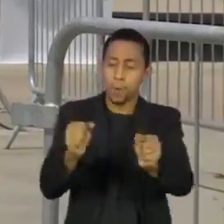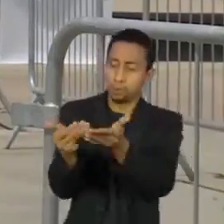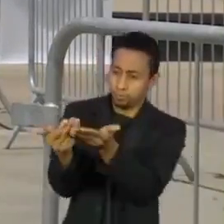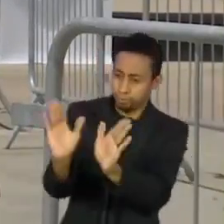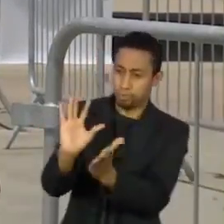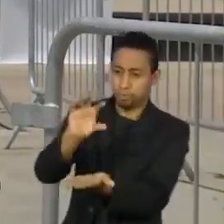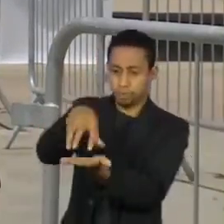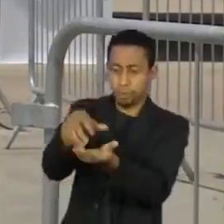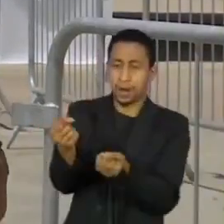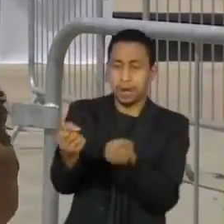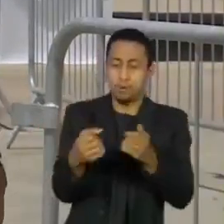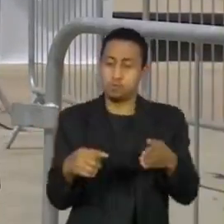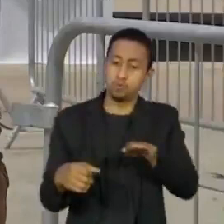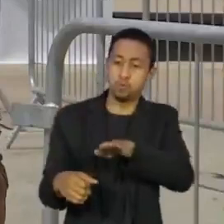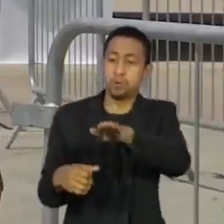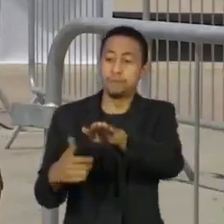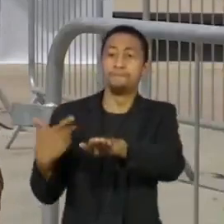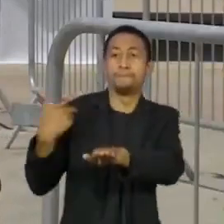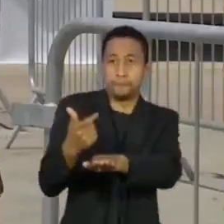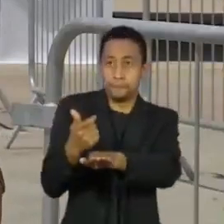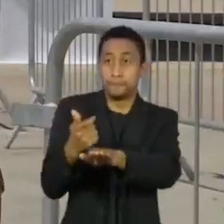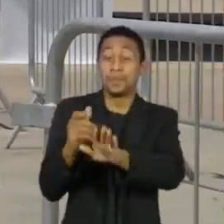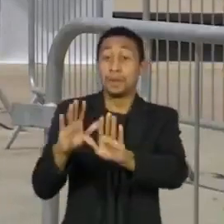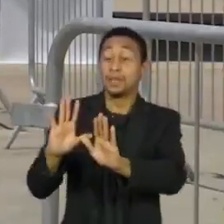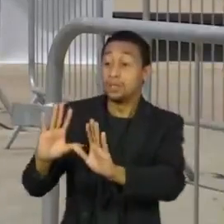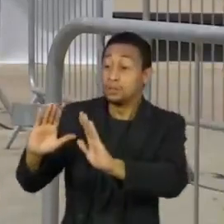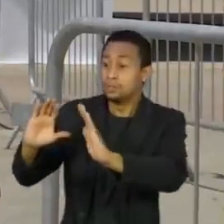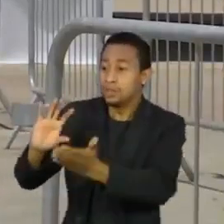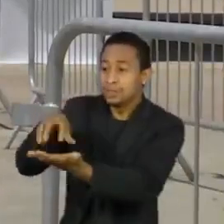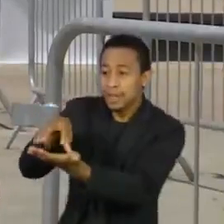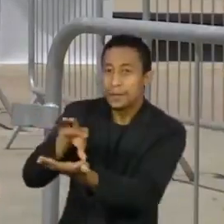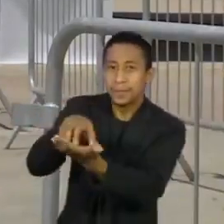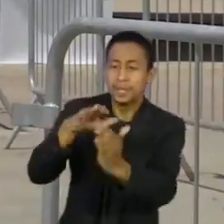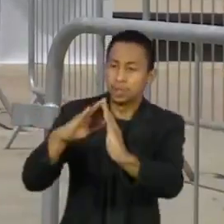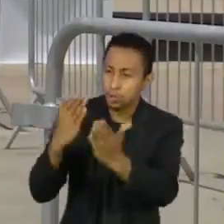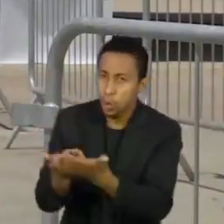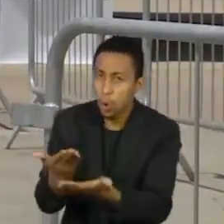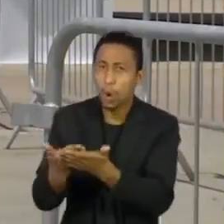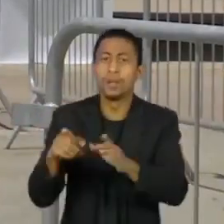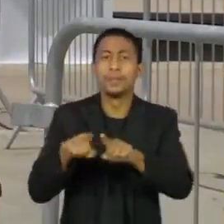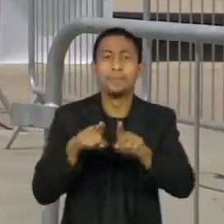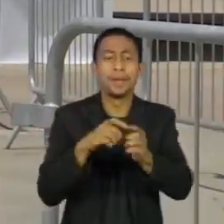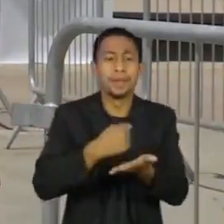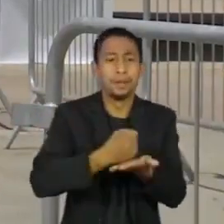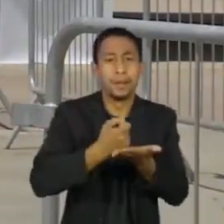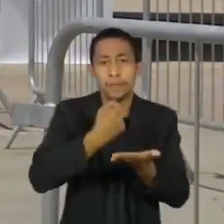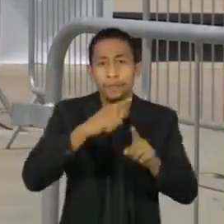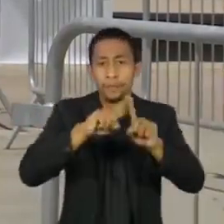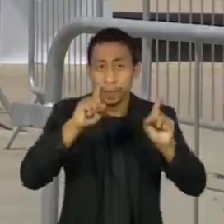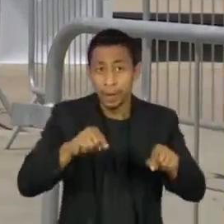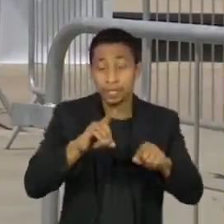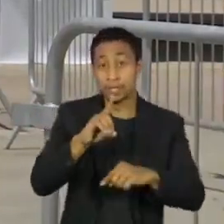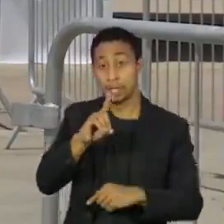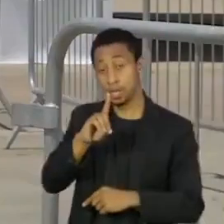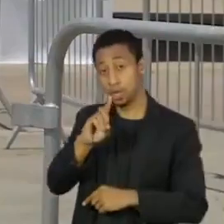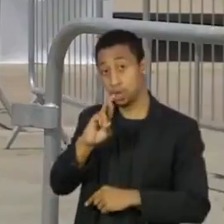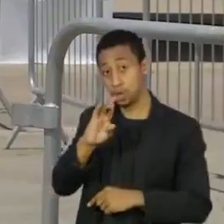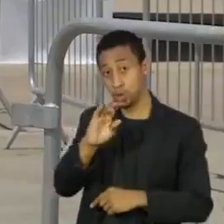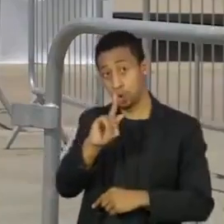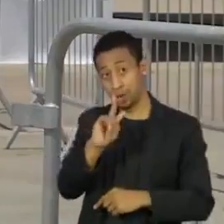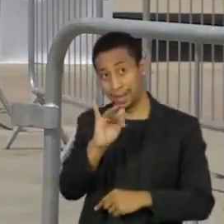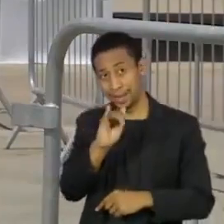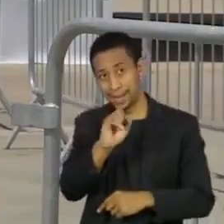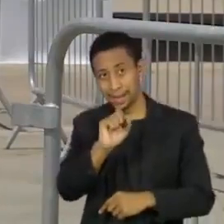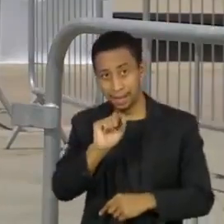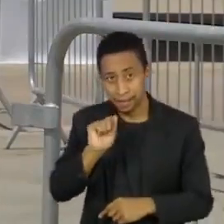serviços de assistência especializada, os três centros de escola e as redes da farmácia Raia Drogasil continuam aí aplicando os imunizantes